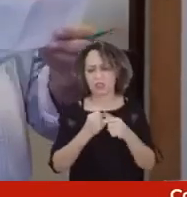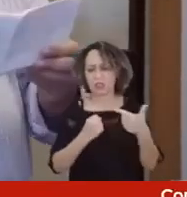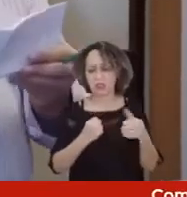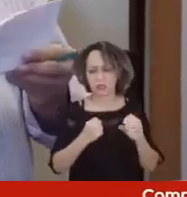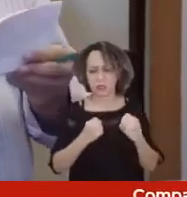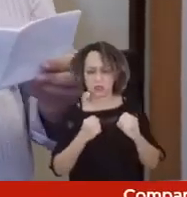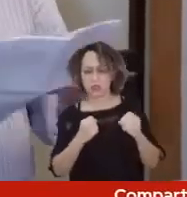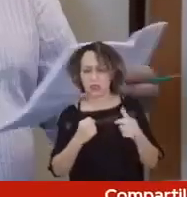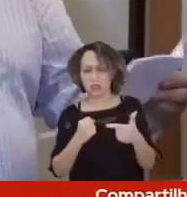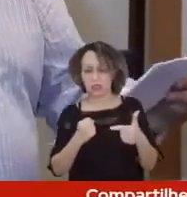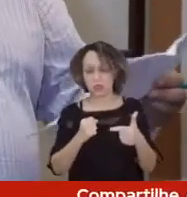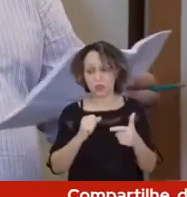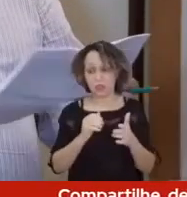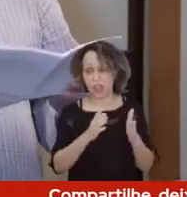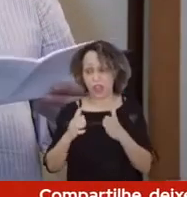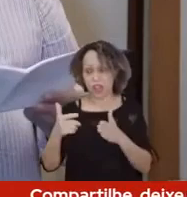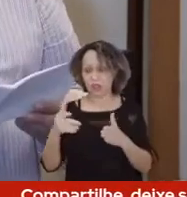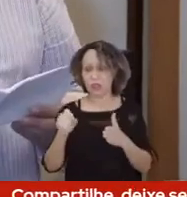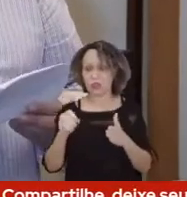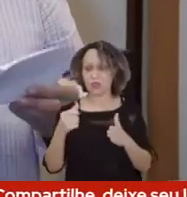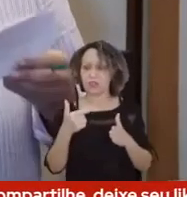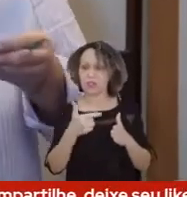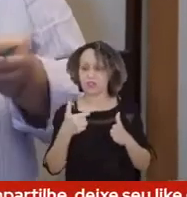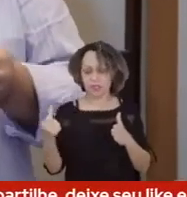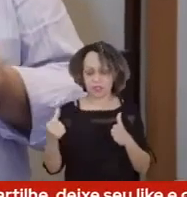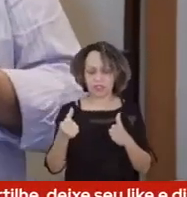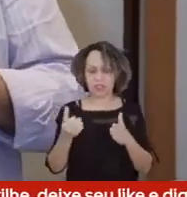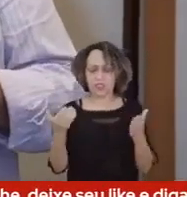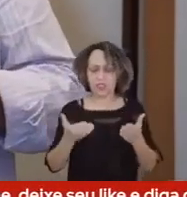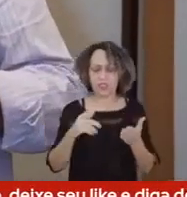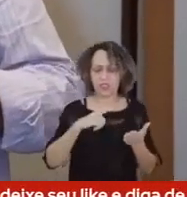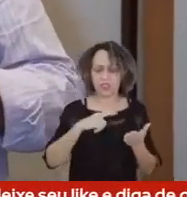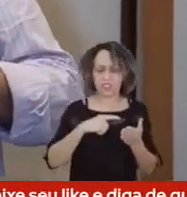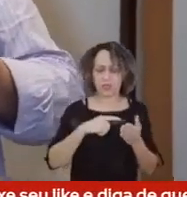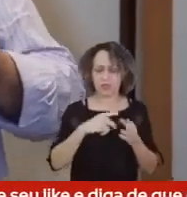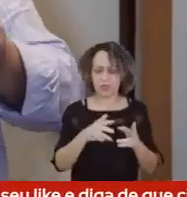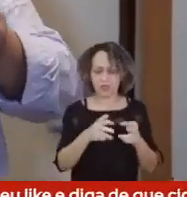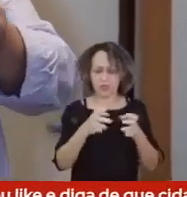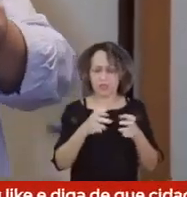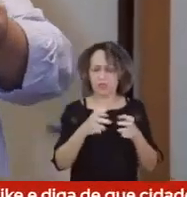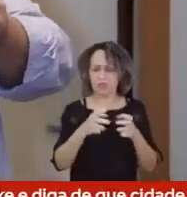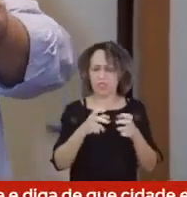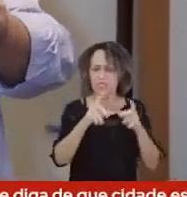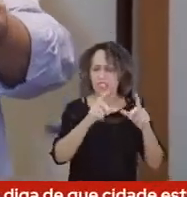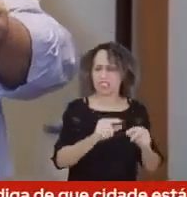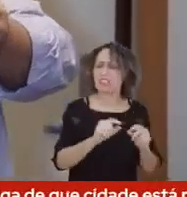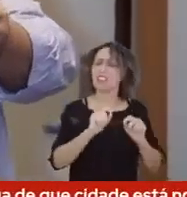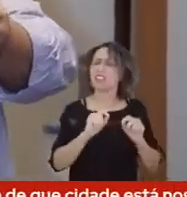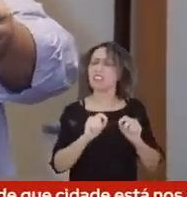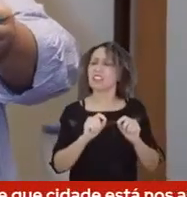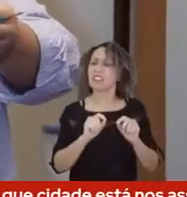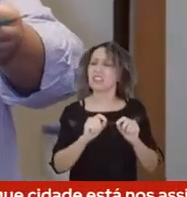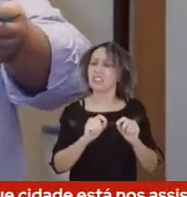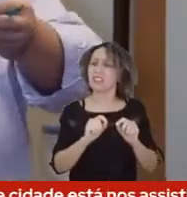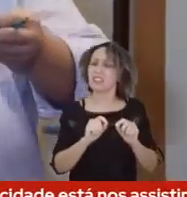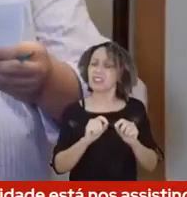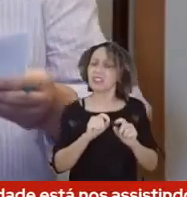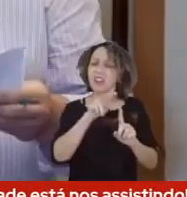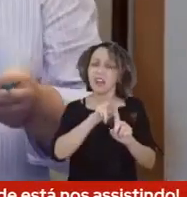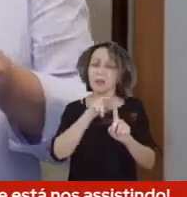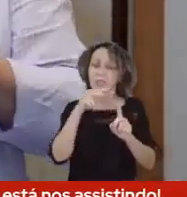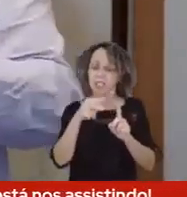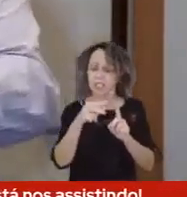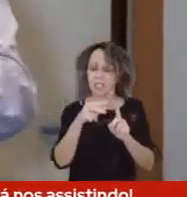vendida, que reduziu a integração e o próprio investimento, mas tem uma vantagem hoje, a projeção de fluxo de caixa no futuro. Tanto